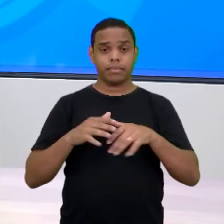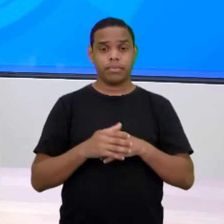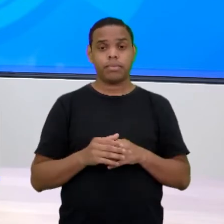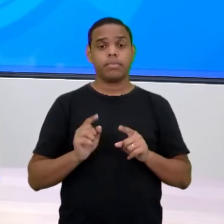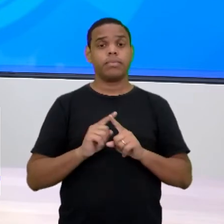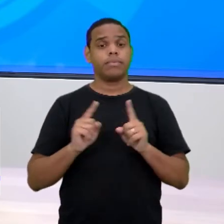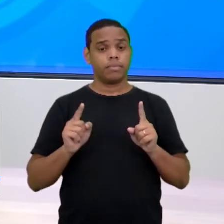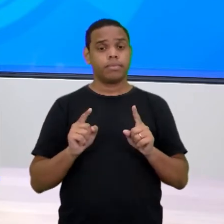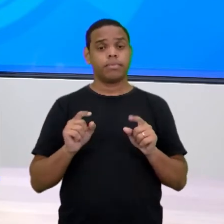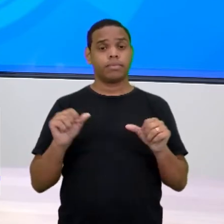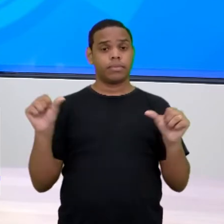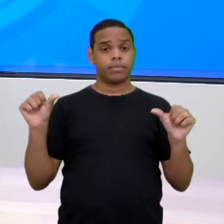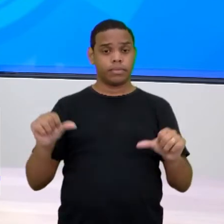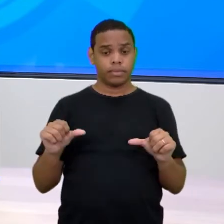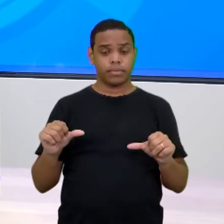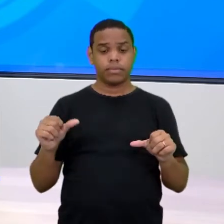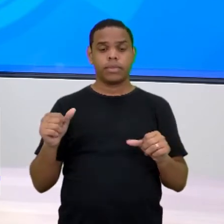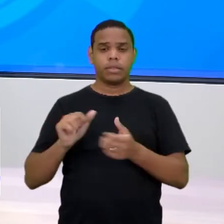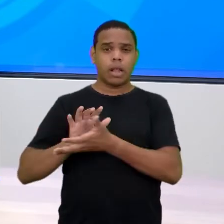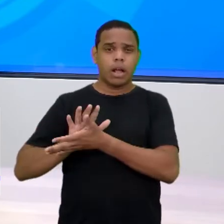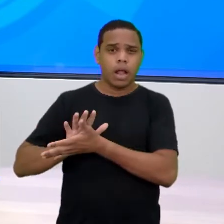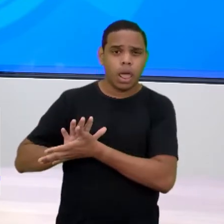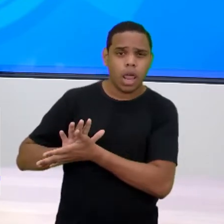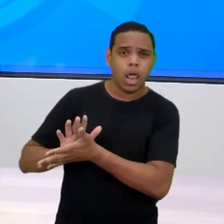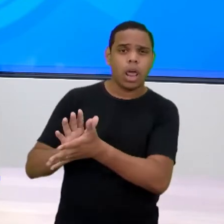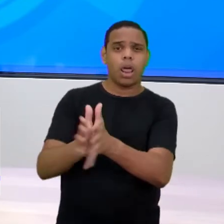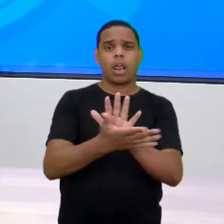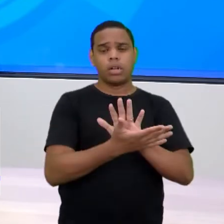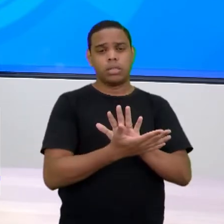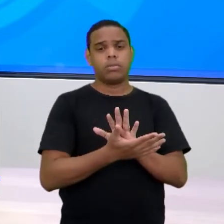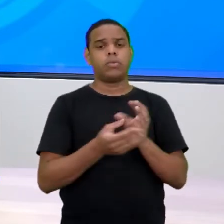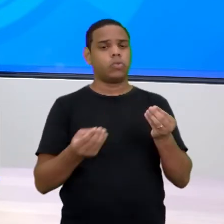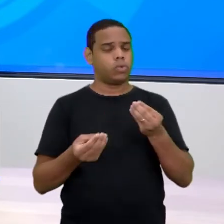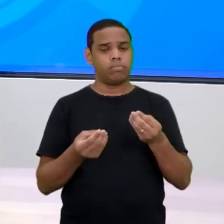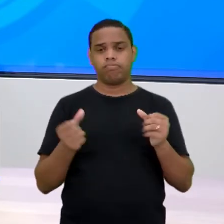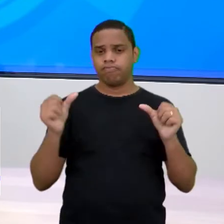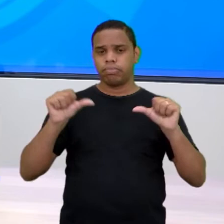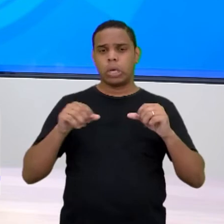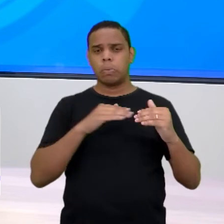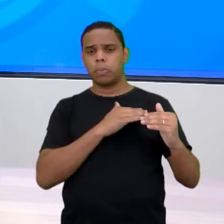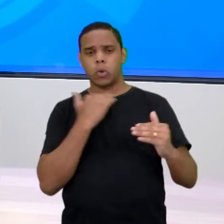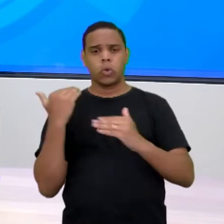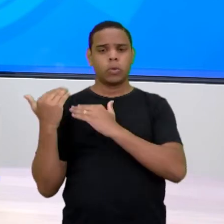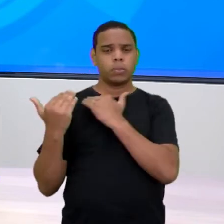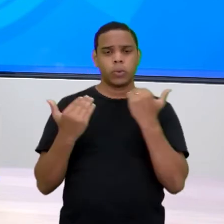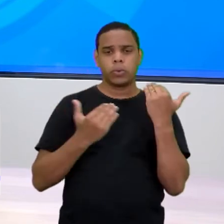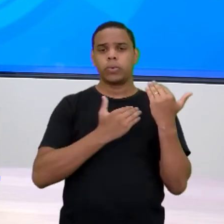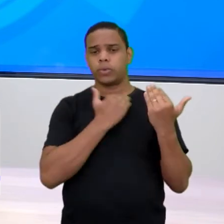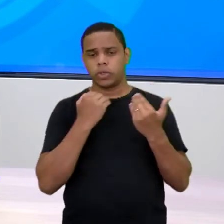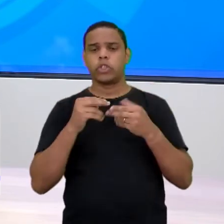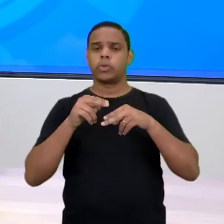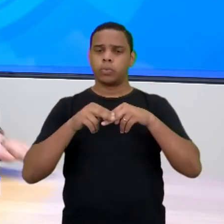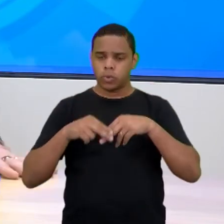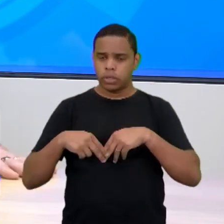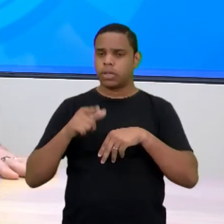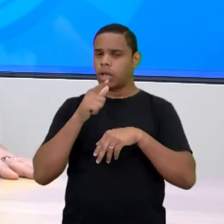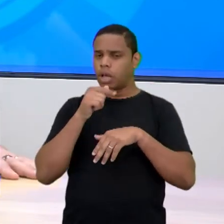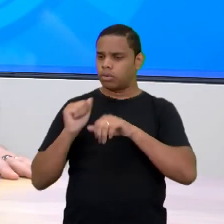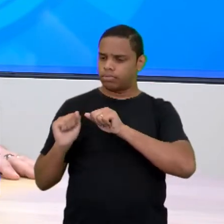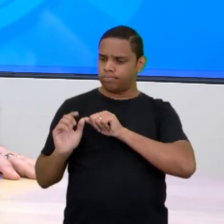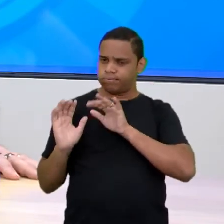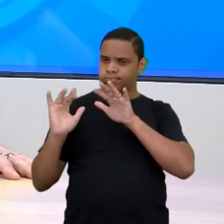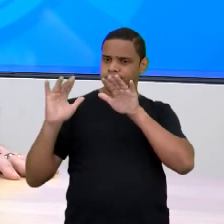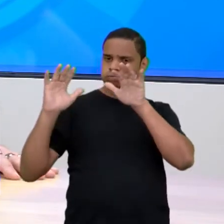mas o que acabou, né, devastando muito e ocasionando mortes foi o tsunami. E aí eu